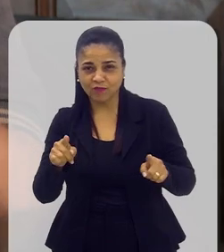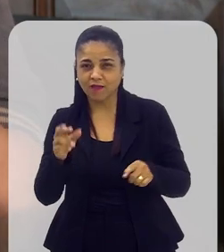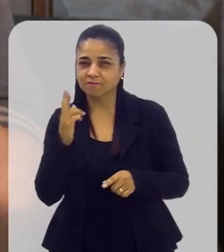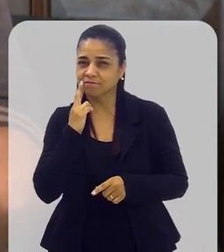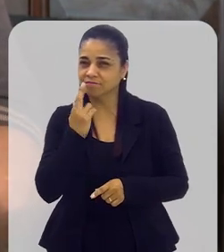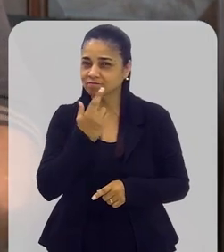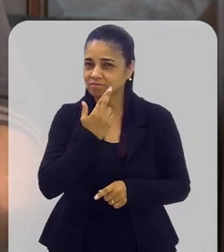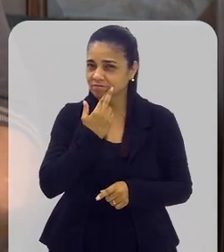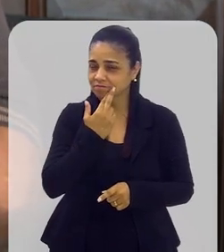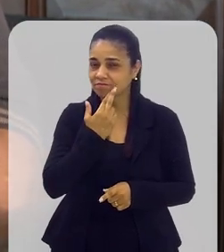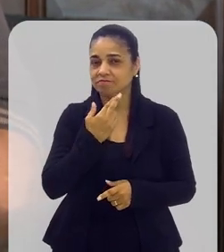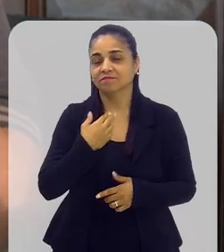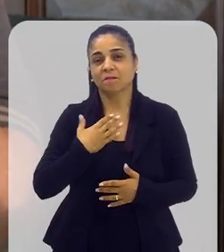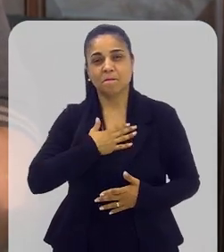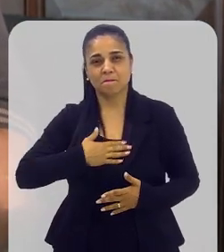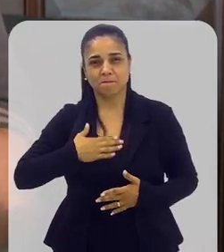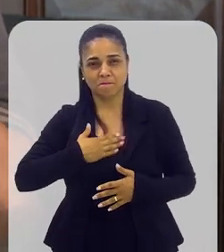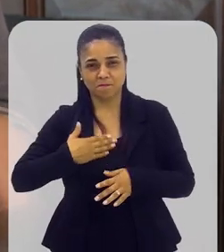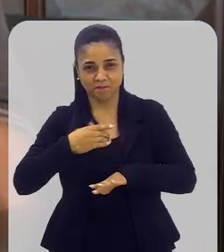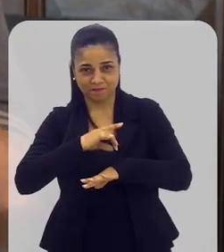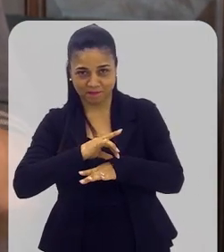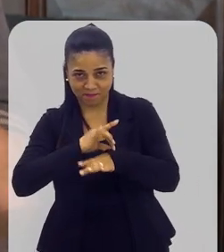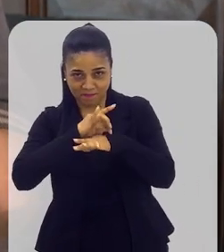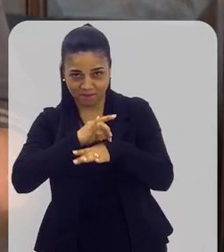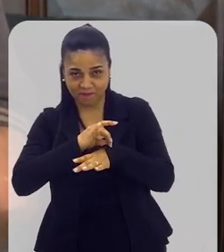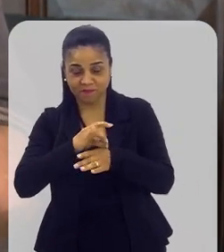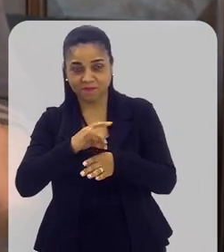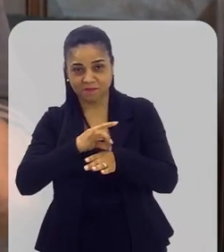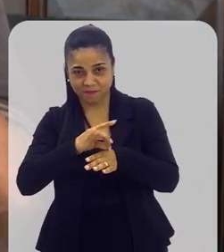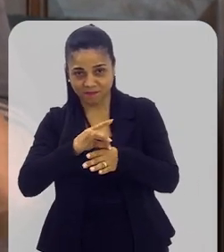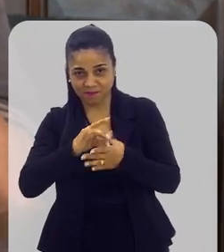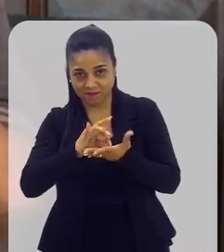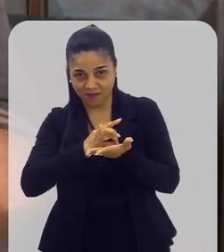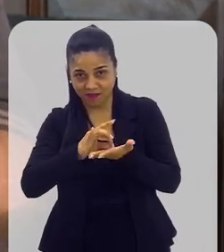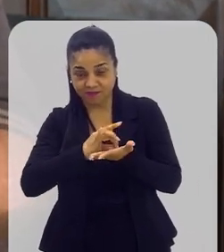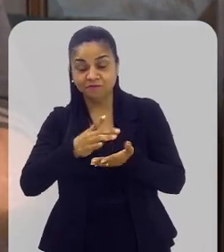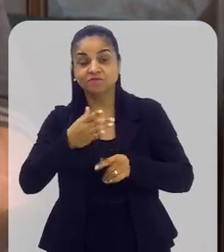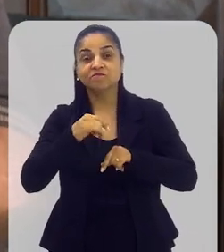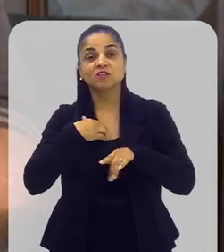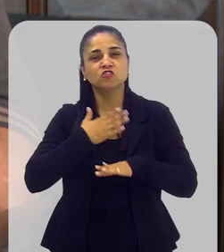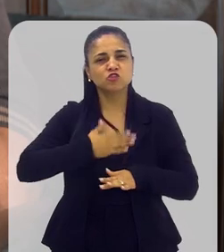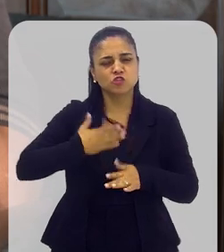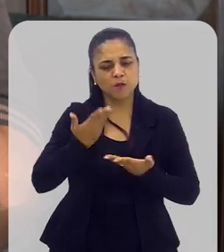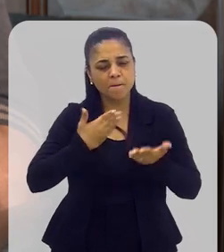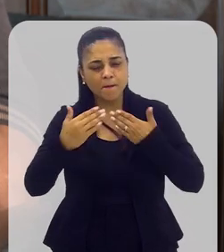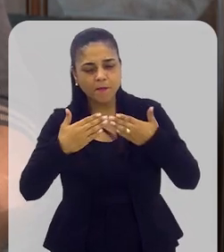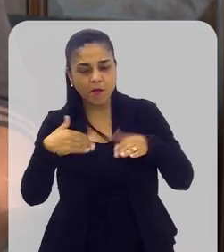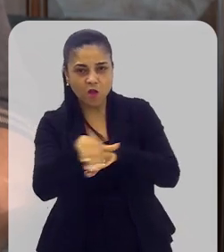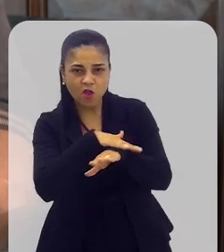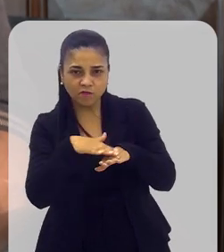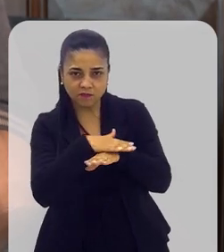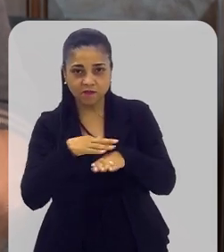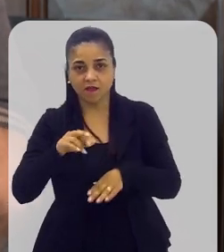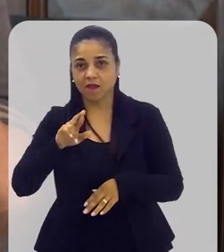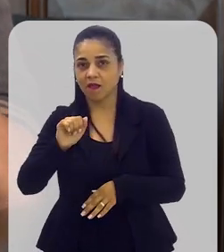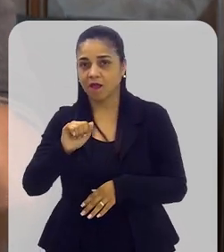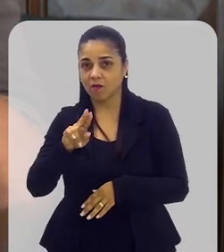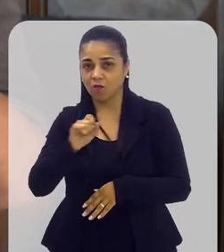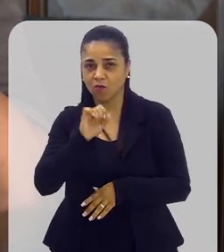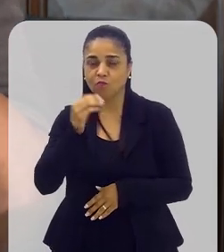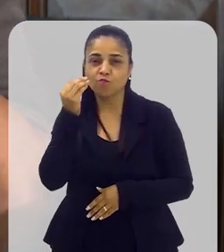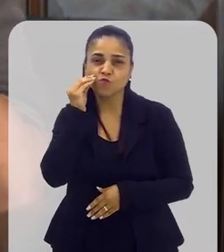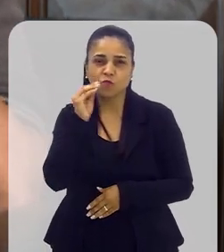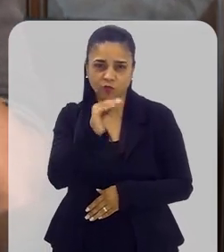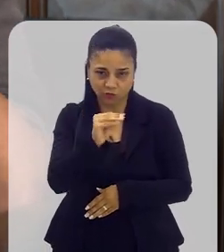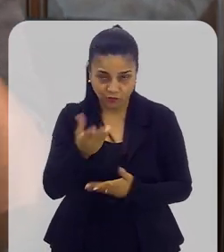churrascaria Prazeres da Carne, e nós conversávamos muito. Raul, beijo no seu coração e sucesso total. Agora me